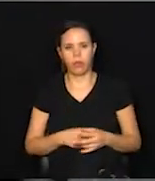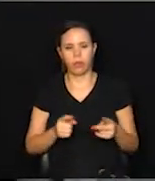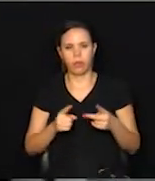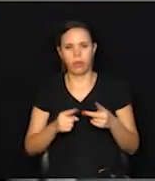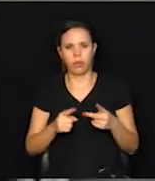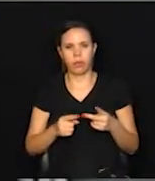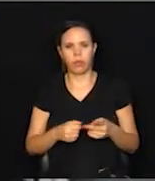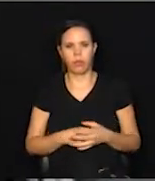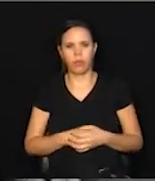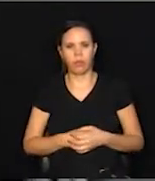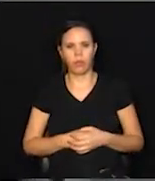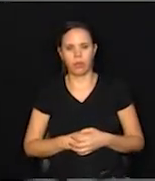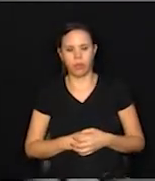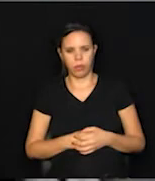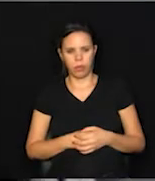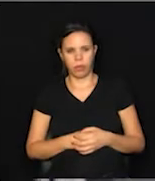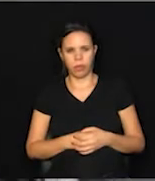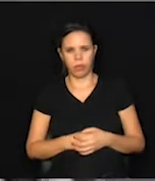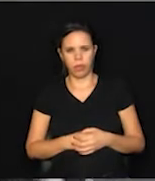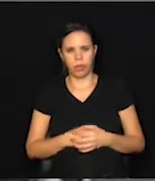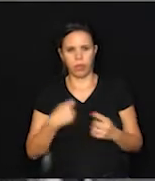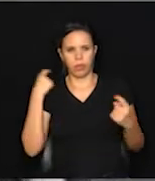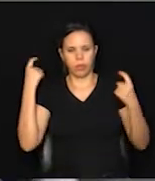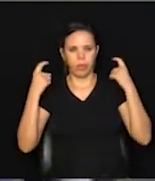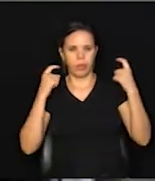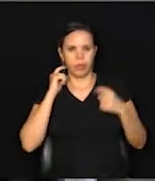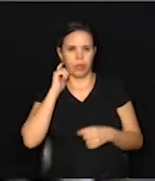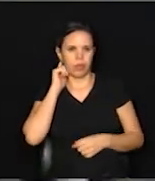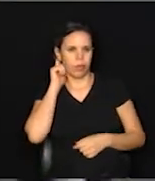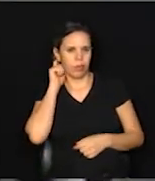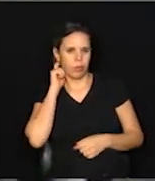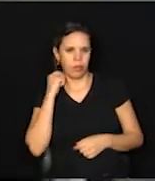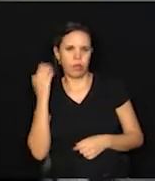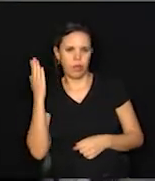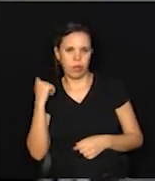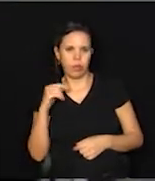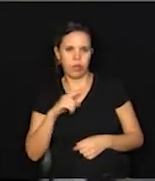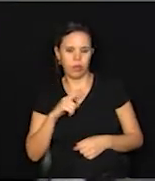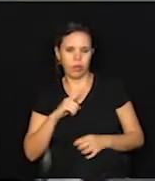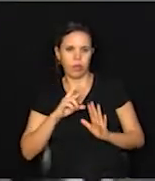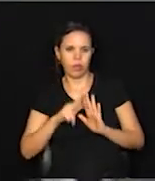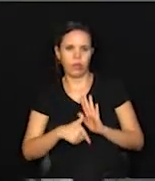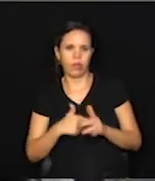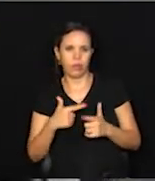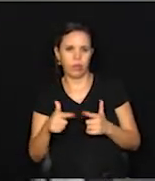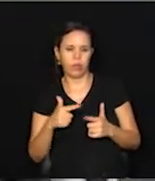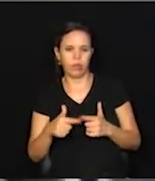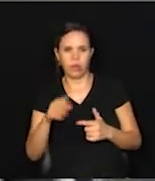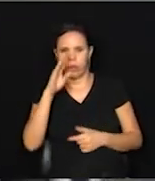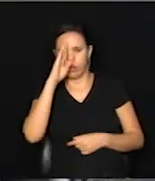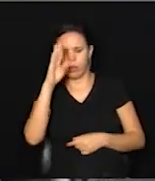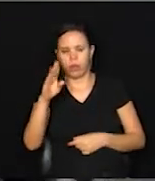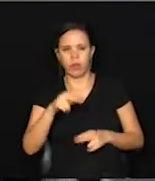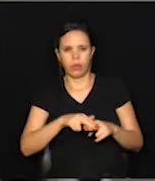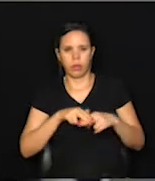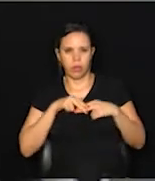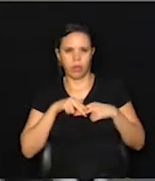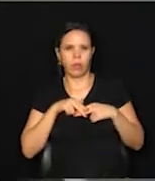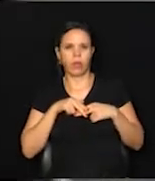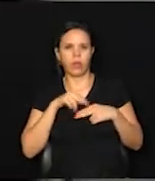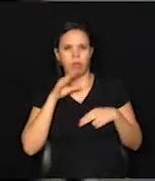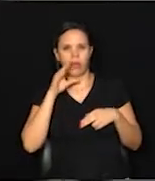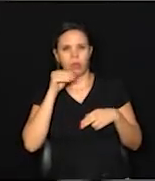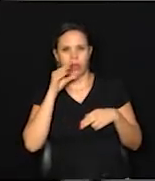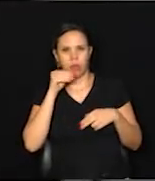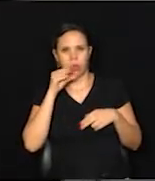ponto, a questão que me preocupa também é, nós sabemos que existe uma série de problemas, principalmente por conta dos trabalhadores